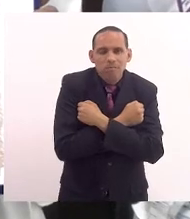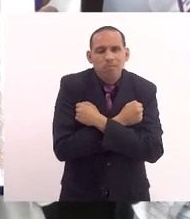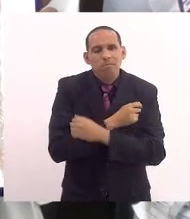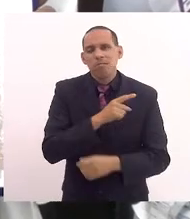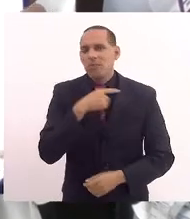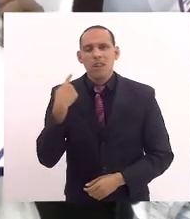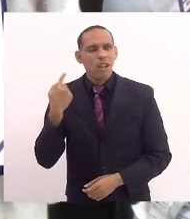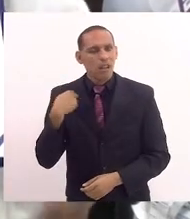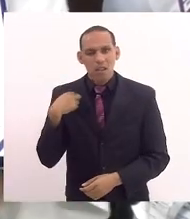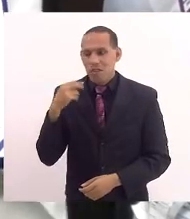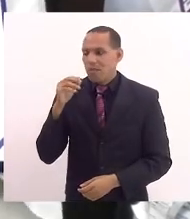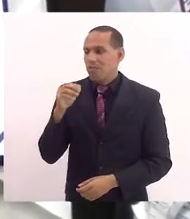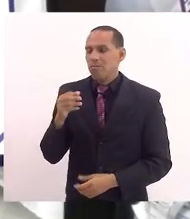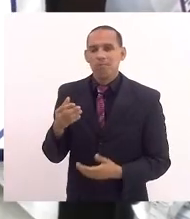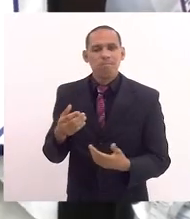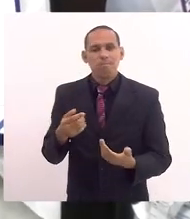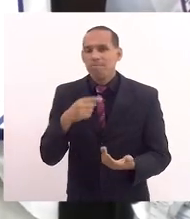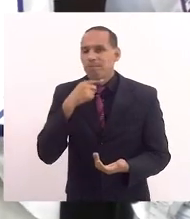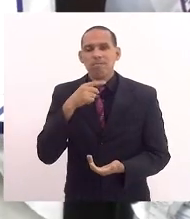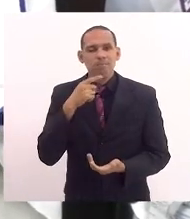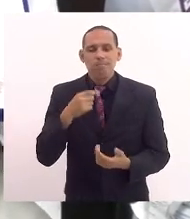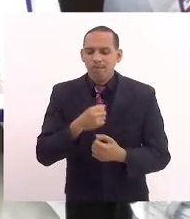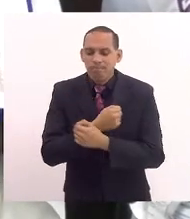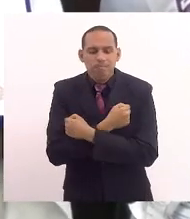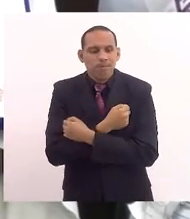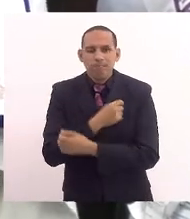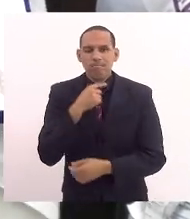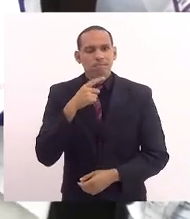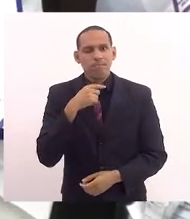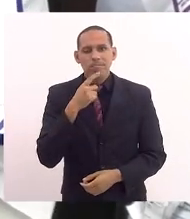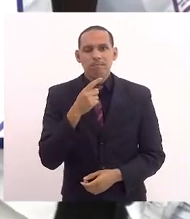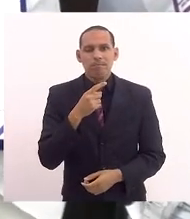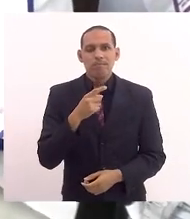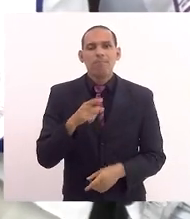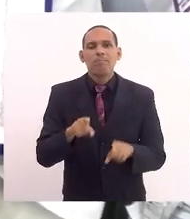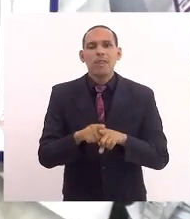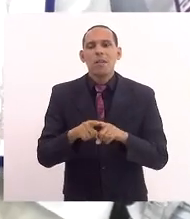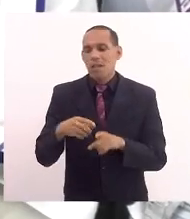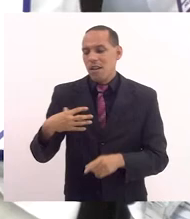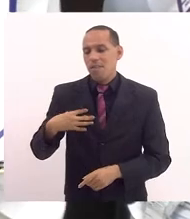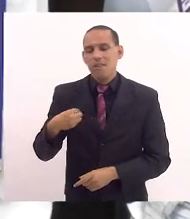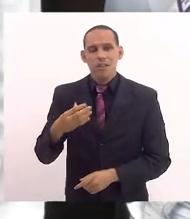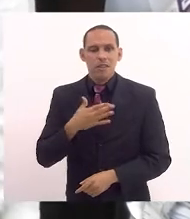faleceu e eu não consegui realizar esse desejo a tempo, e o colo da minha filha.